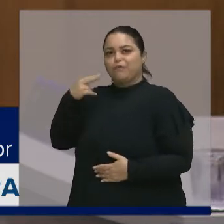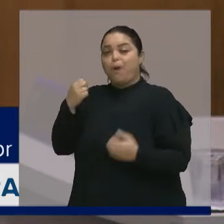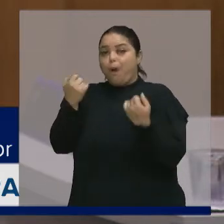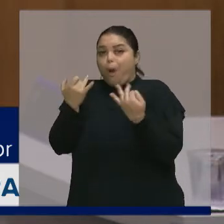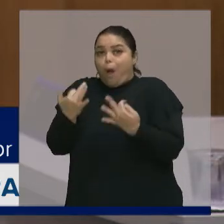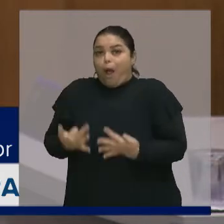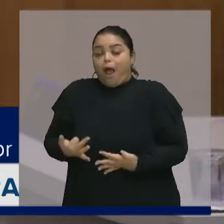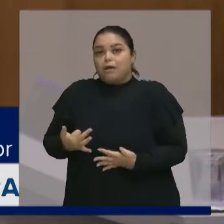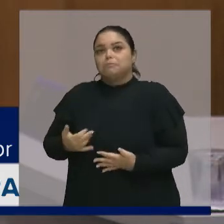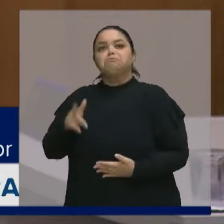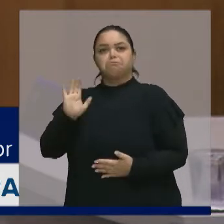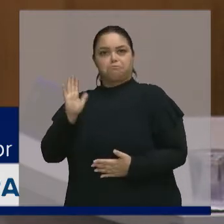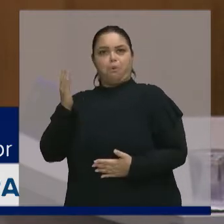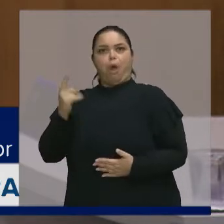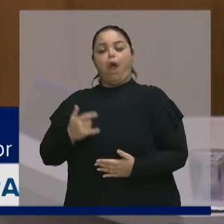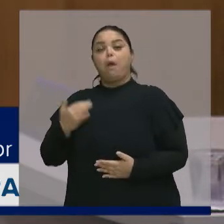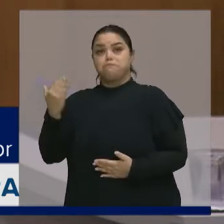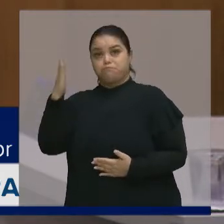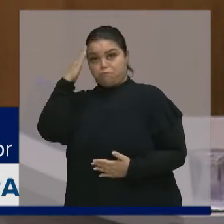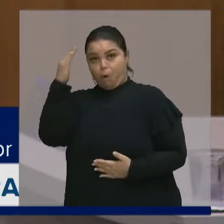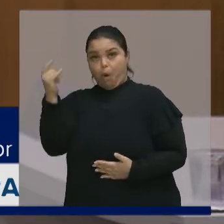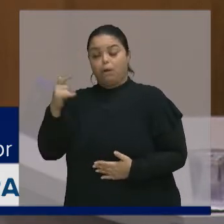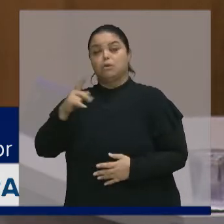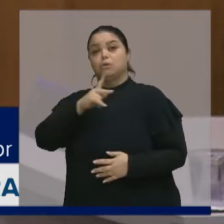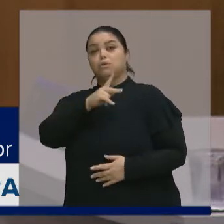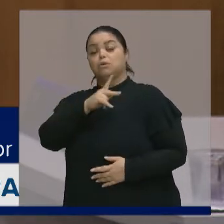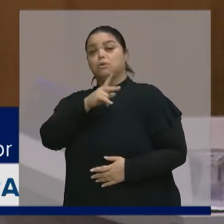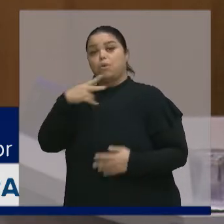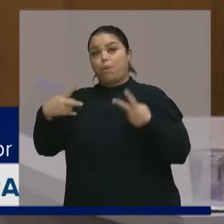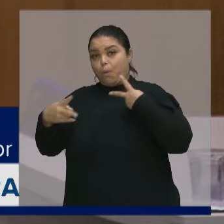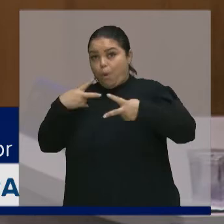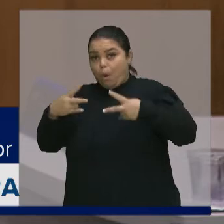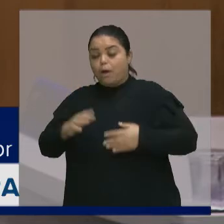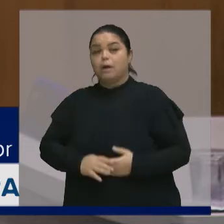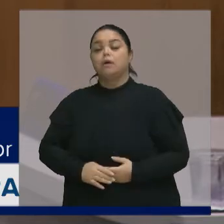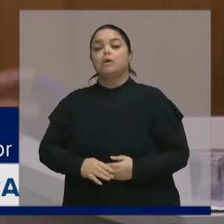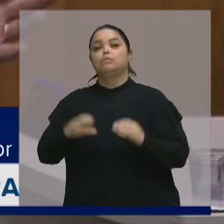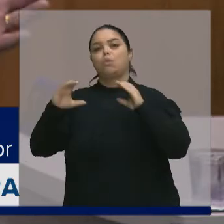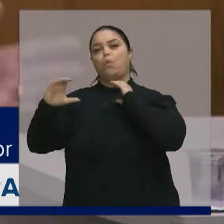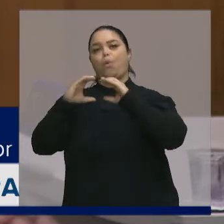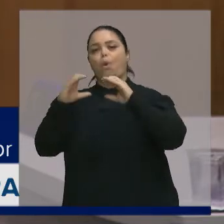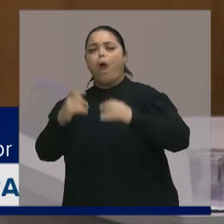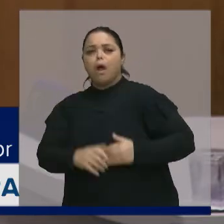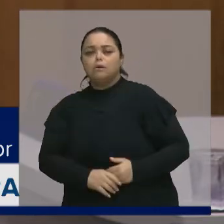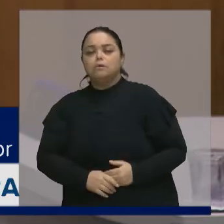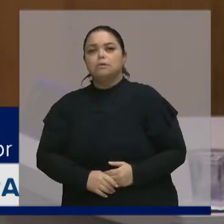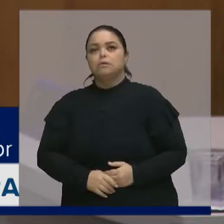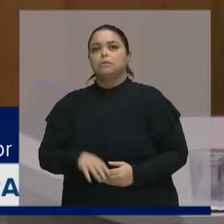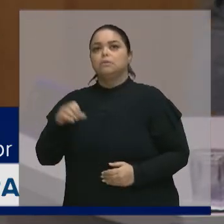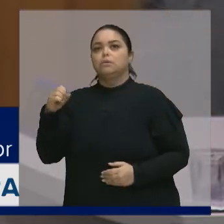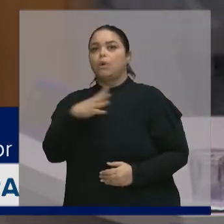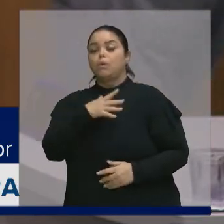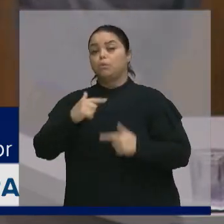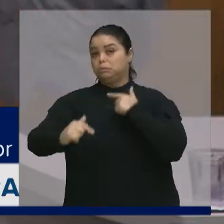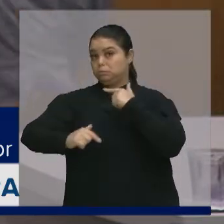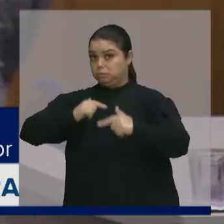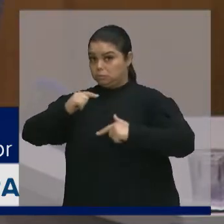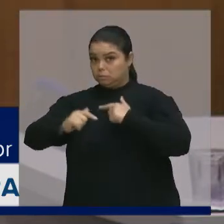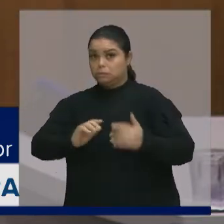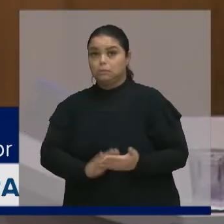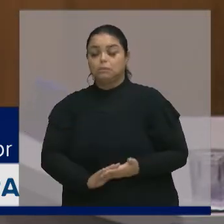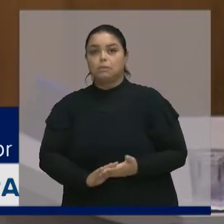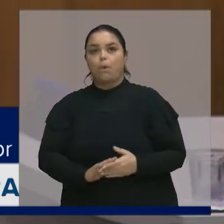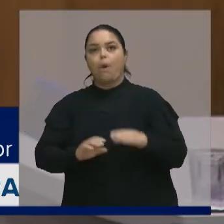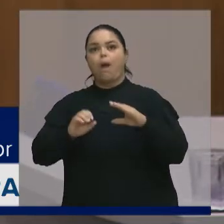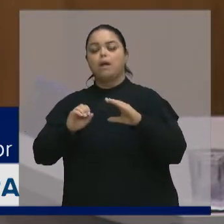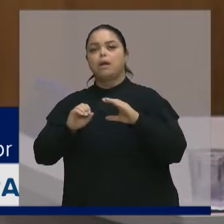é um expoente aqui em São José, no meio da comunicação, com um novo trabalho agora na